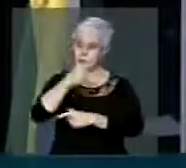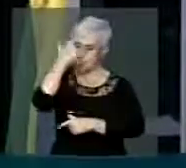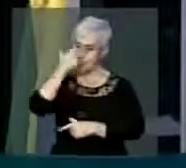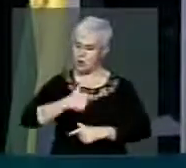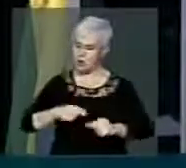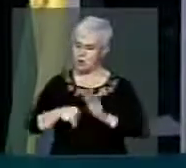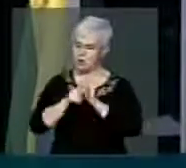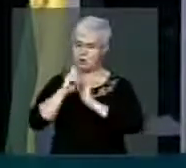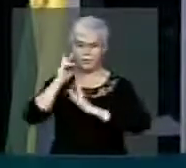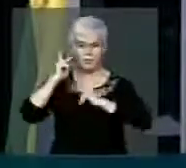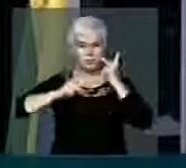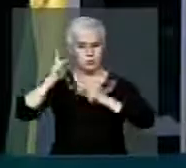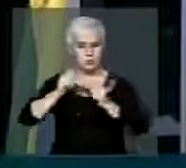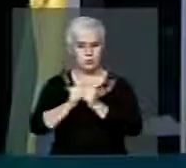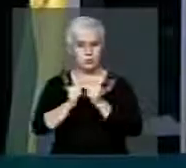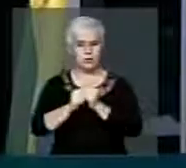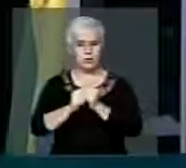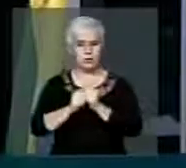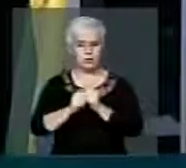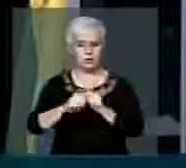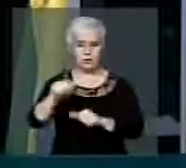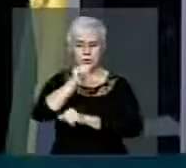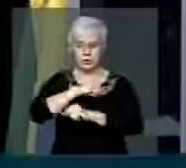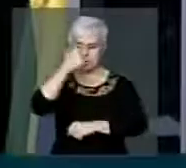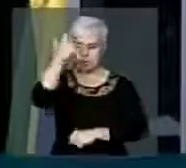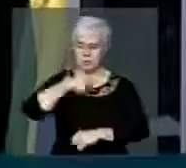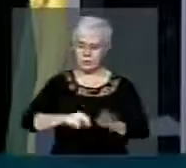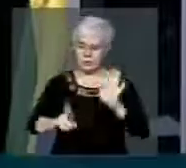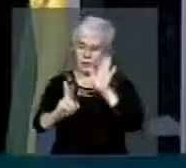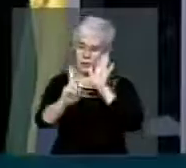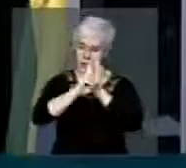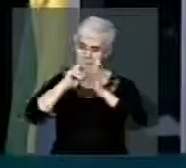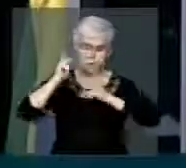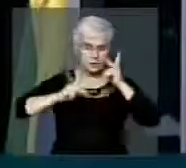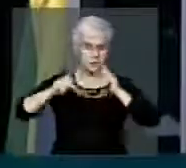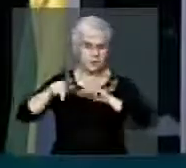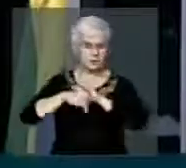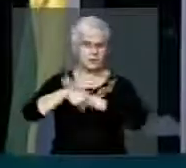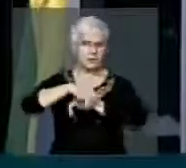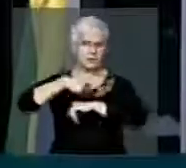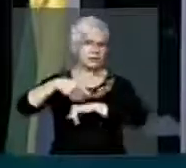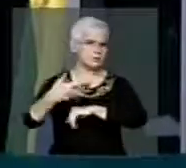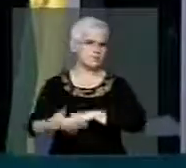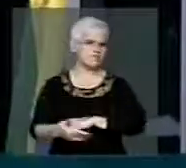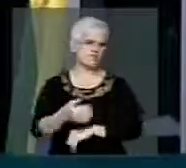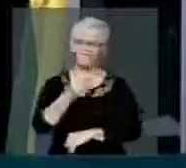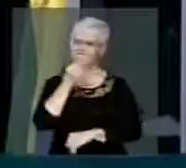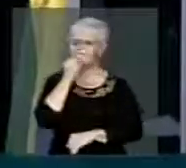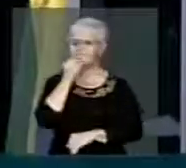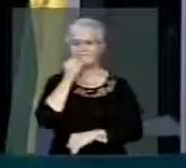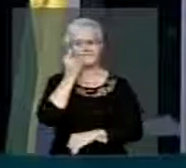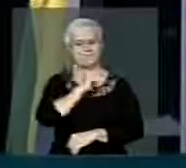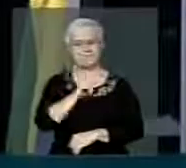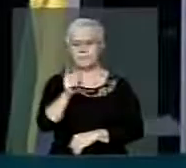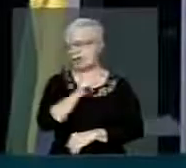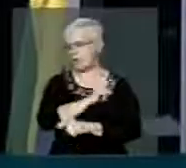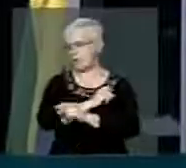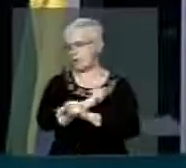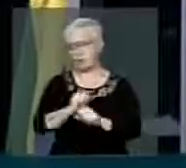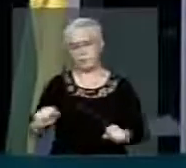para mudar o perfil da representatividade política desse país. Mas infelizmente, senhor presidente, nós não conseguimos